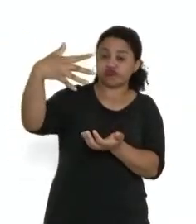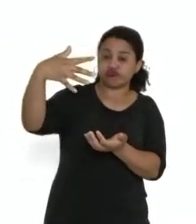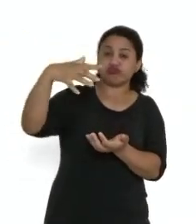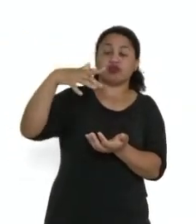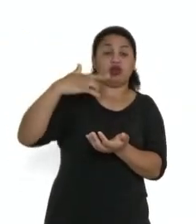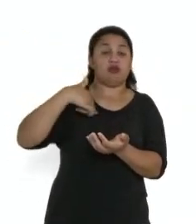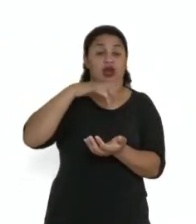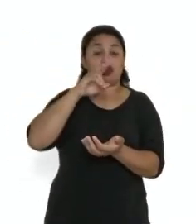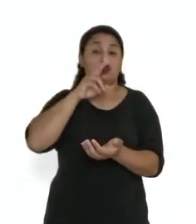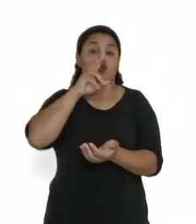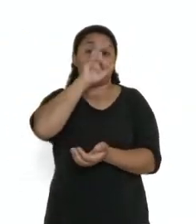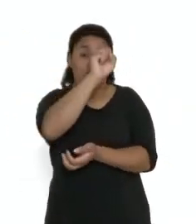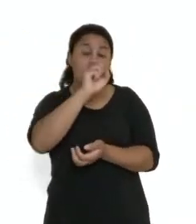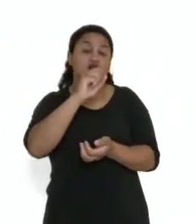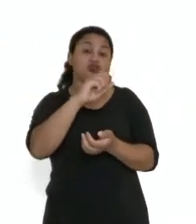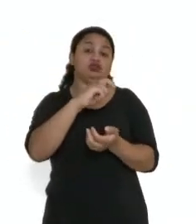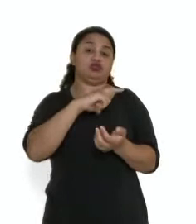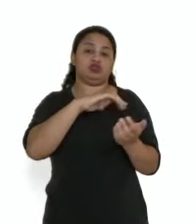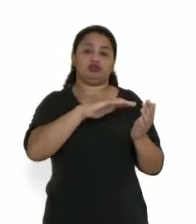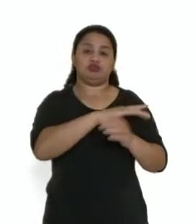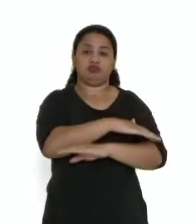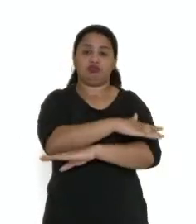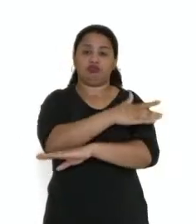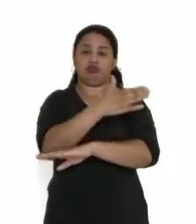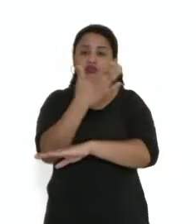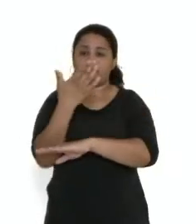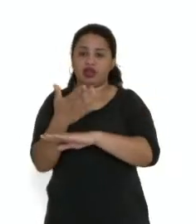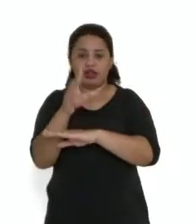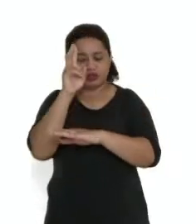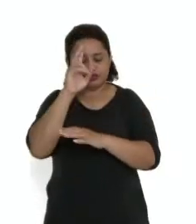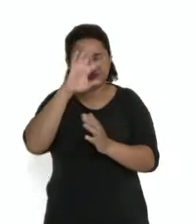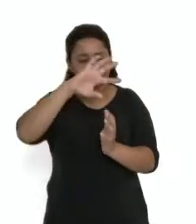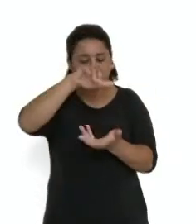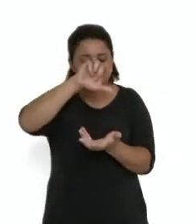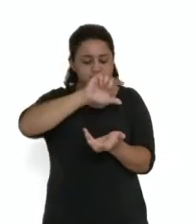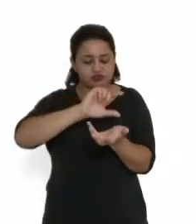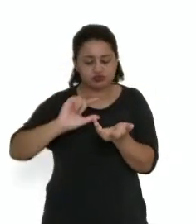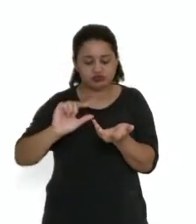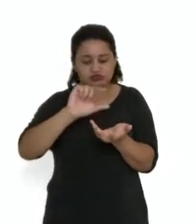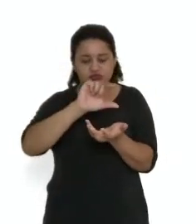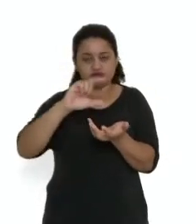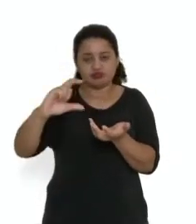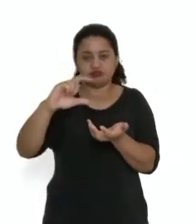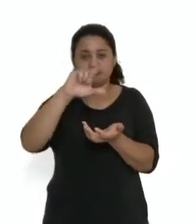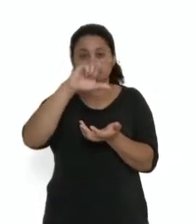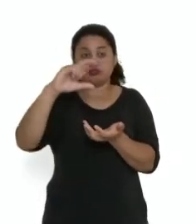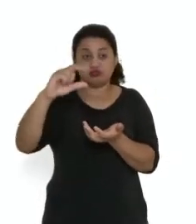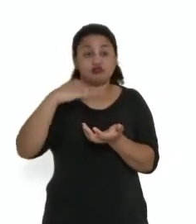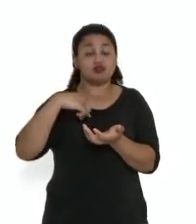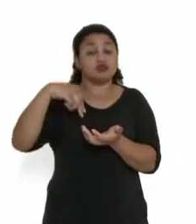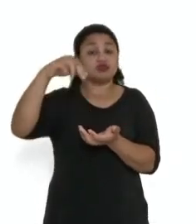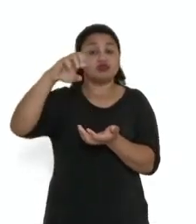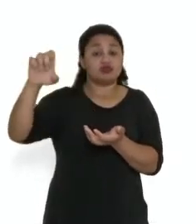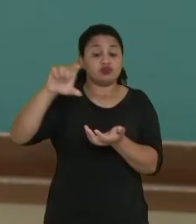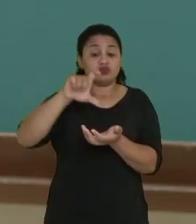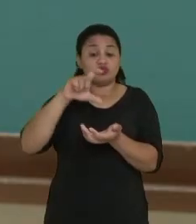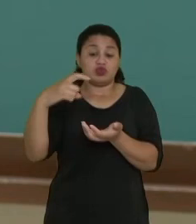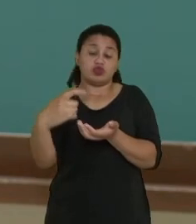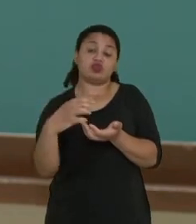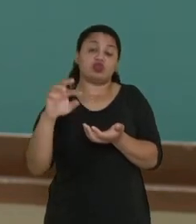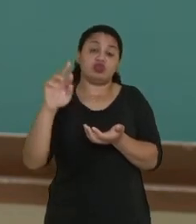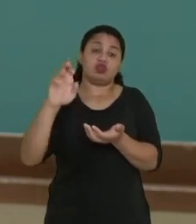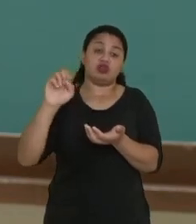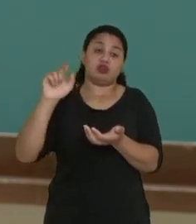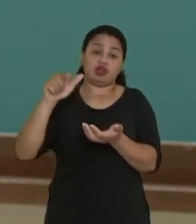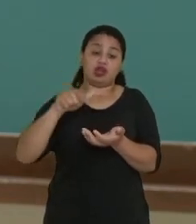com mais intensidade. Lembram lá da divisão das zonas térmicas? Então, o Nordeste está na zona tropical. E